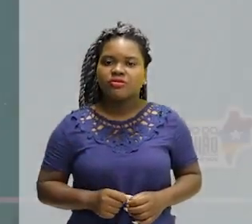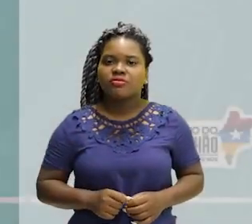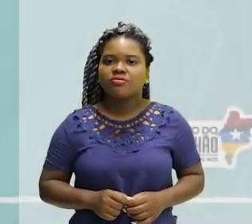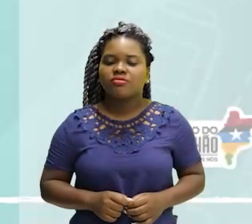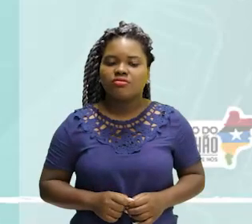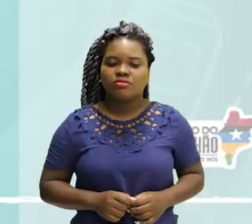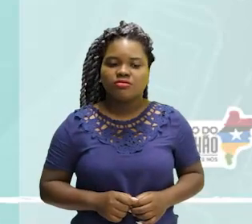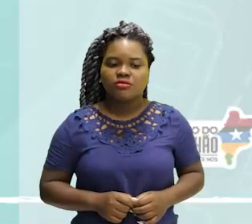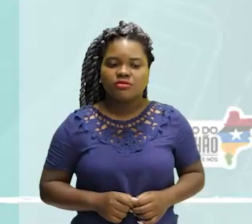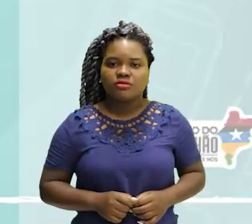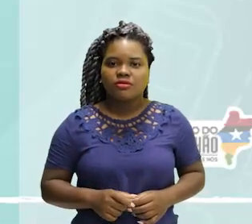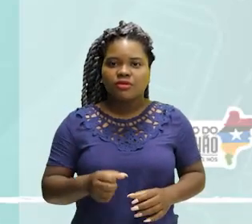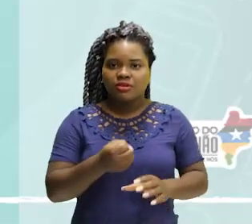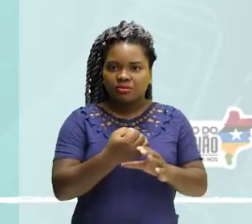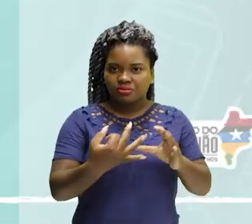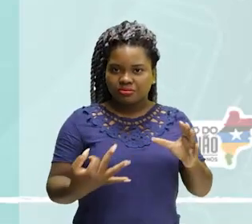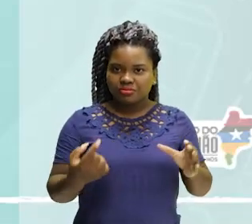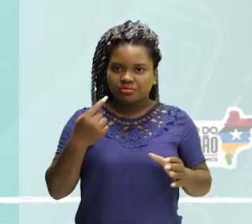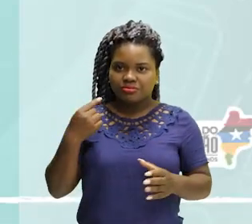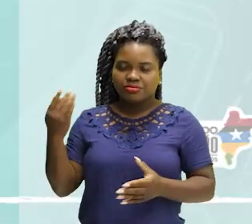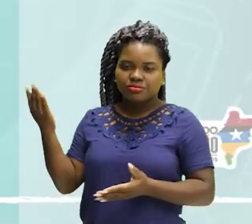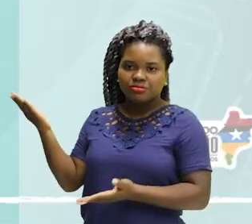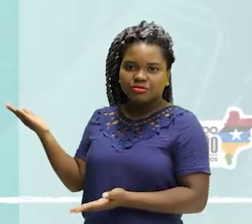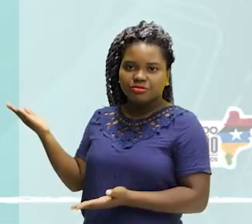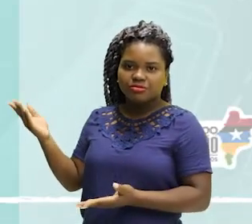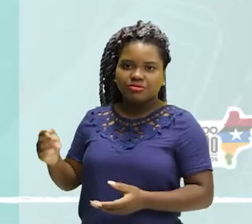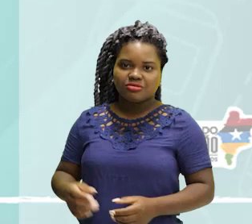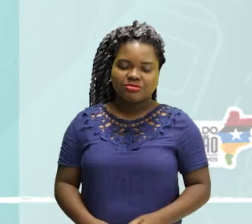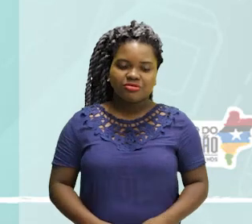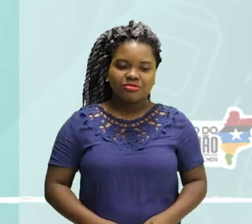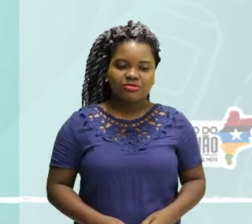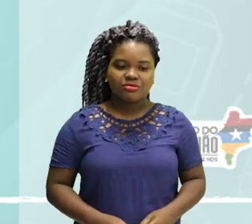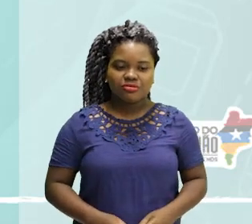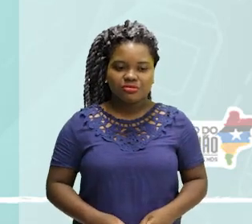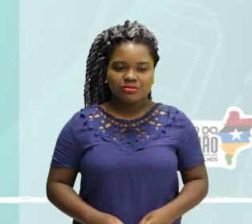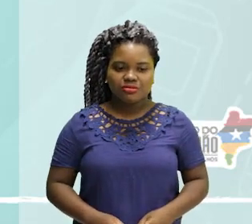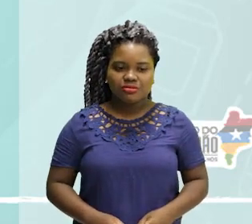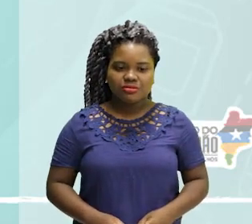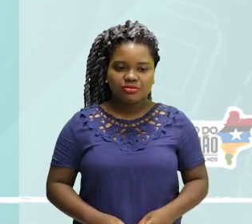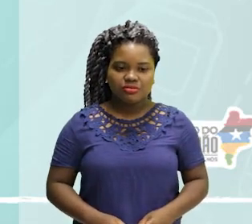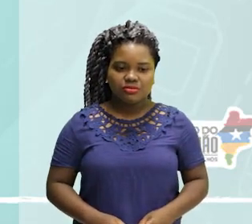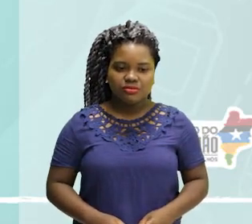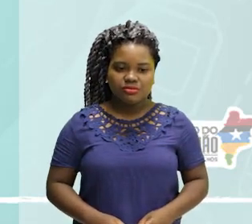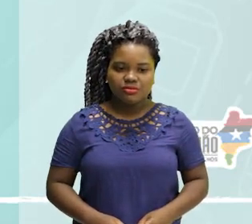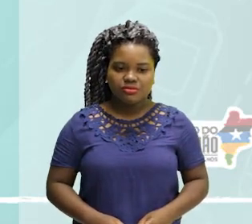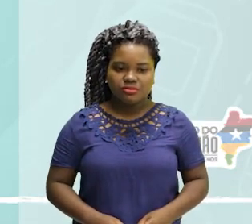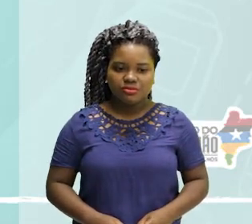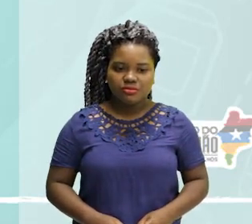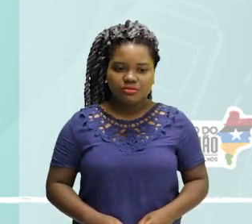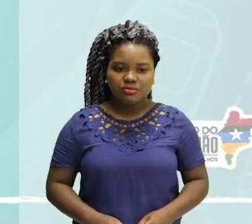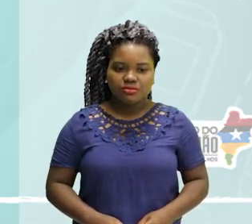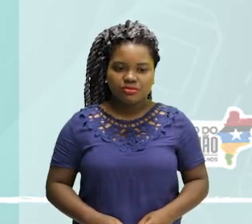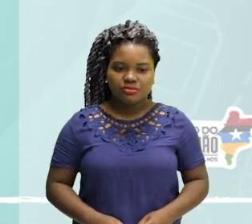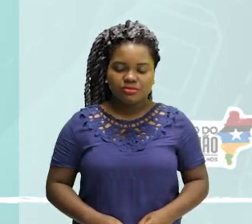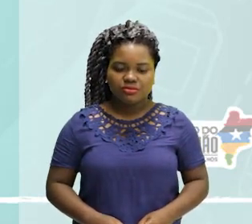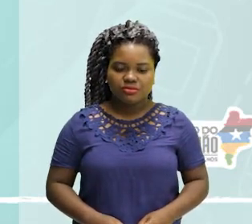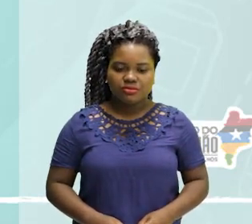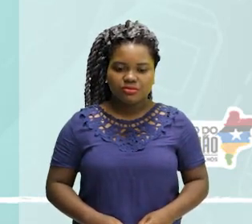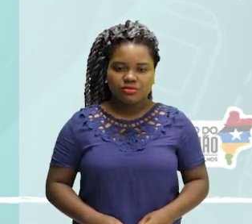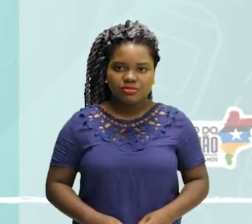rimas. A maioria dos textos líricos está escrito em verso. Além